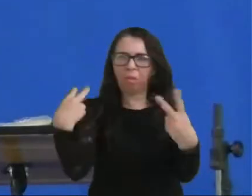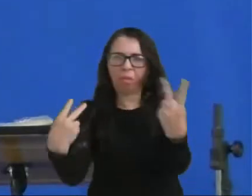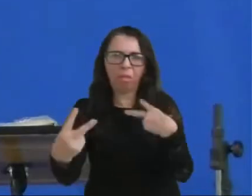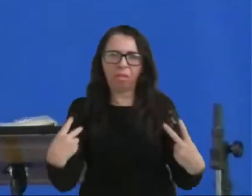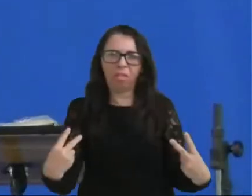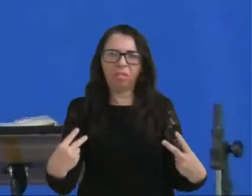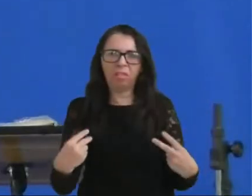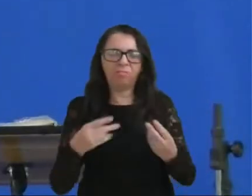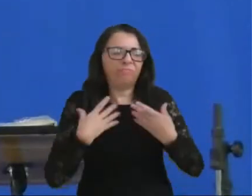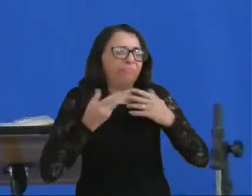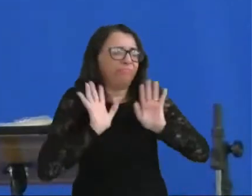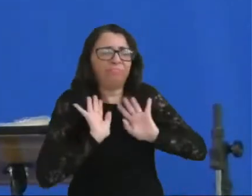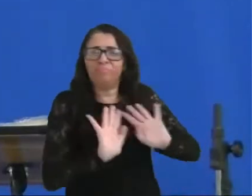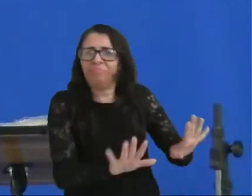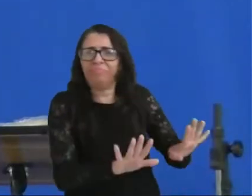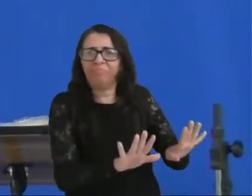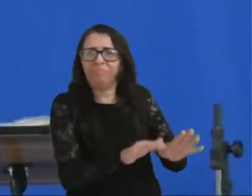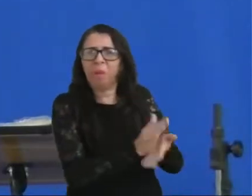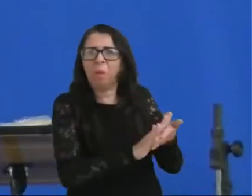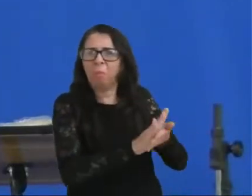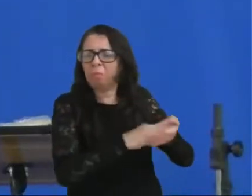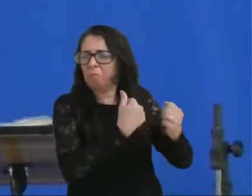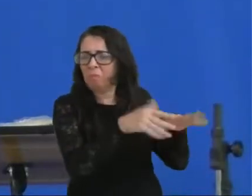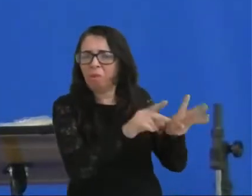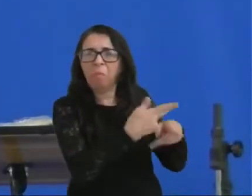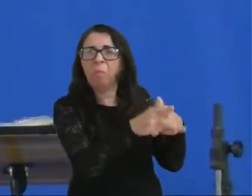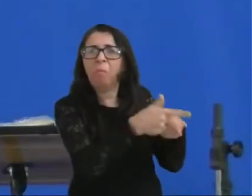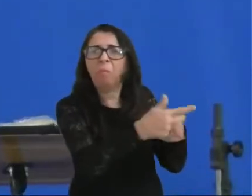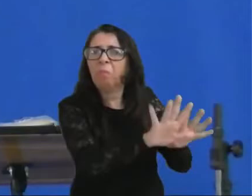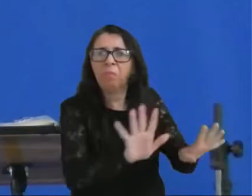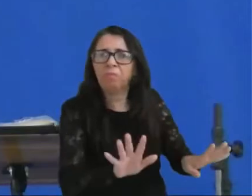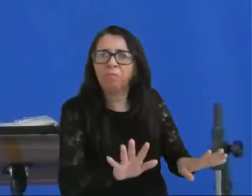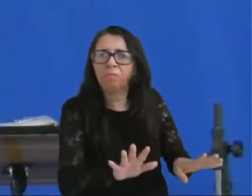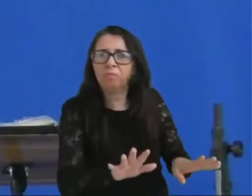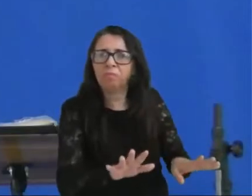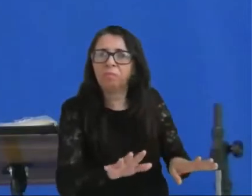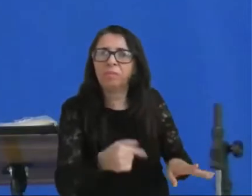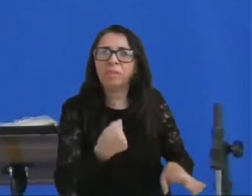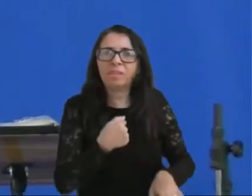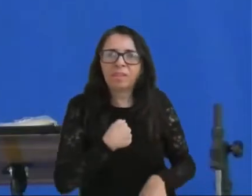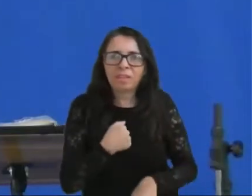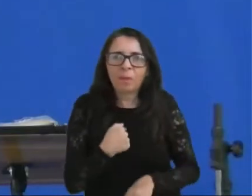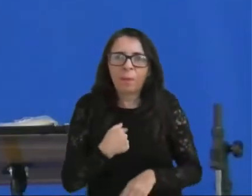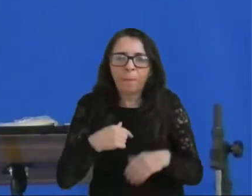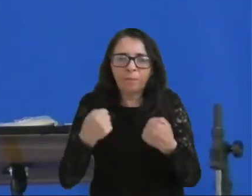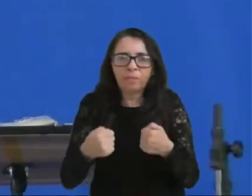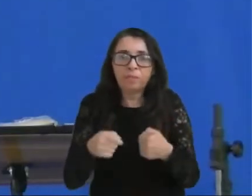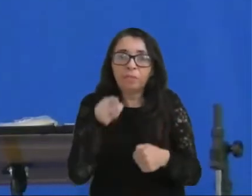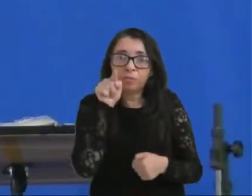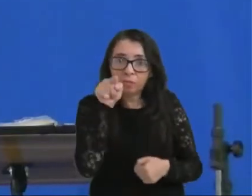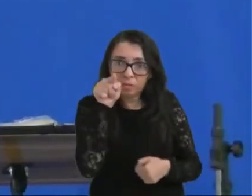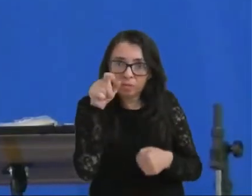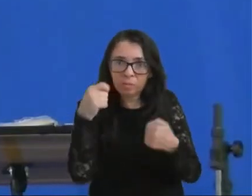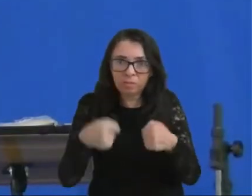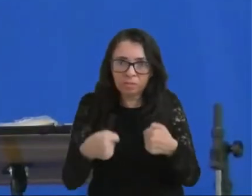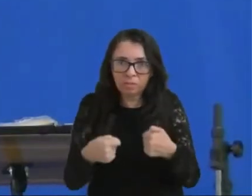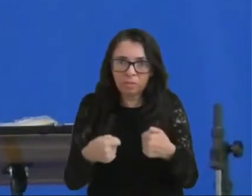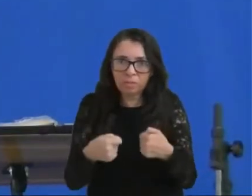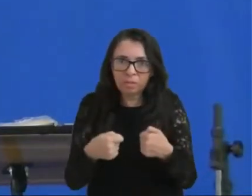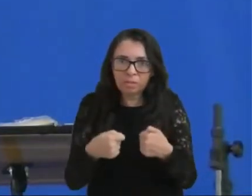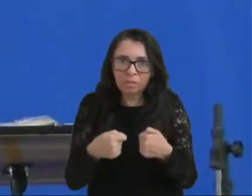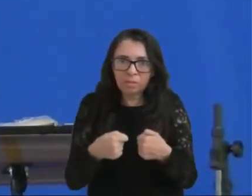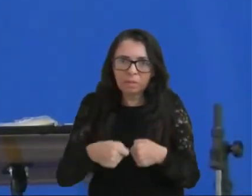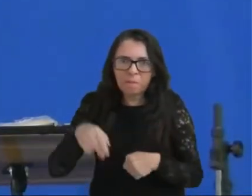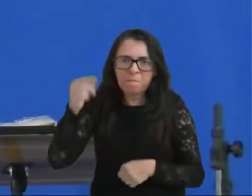pecador, mas ensinar o pecador que tem que abandonar o pecado. A igreja então perdeu a capacidade nos dias de hoje